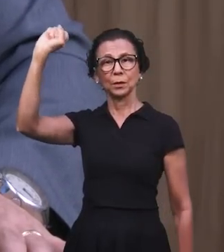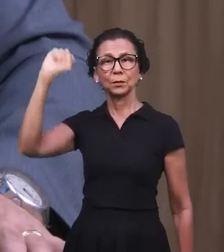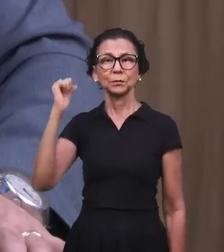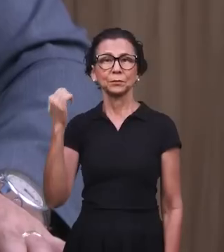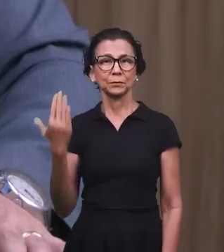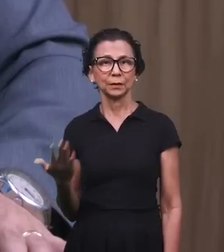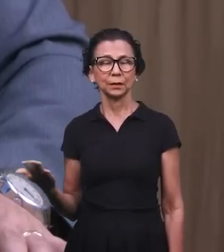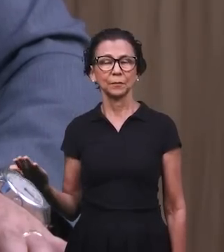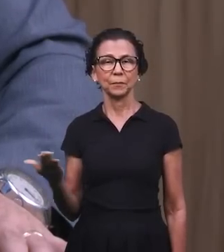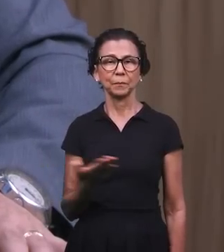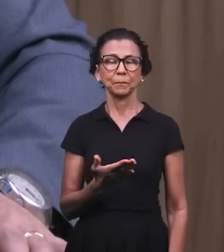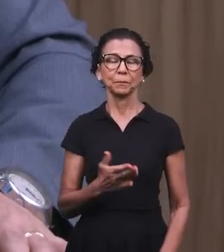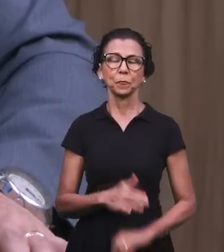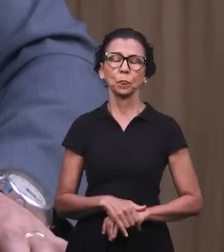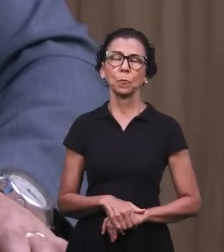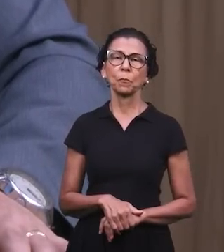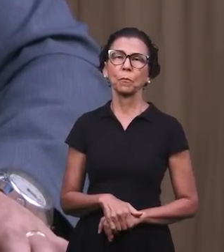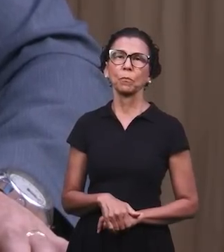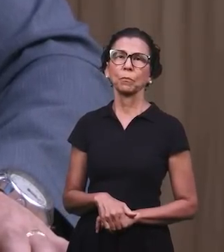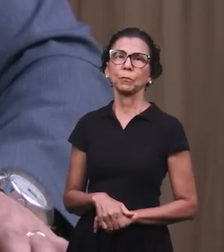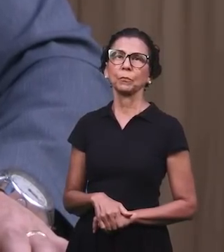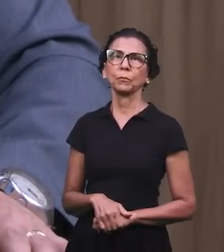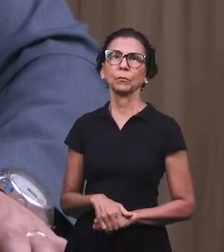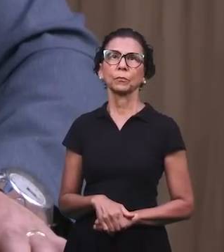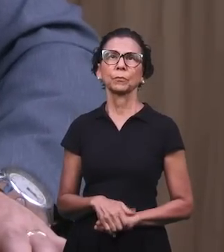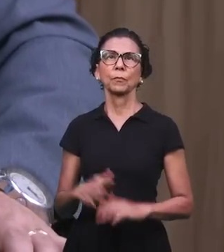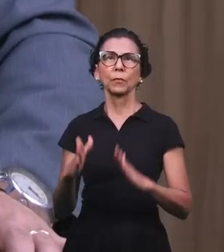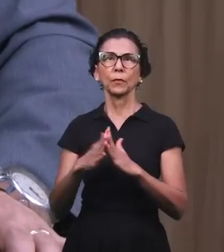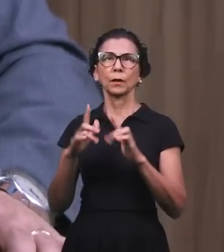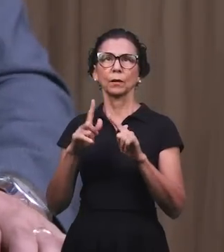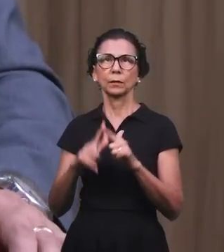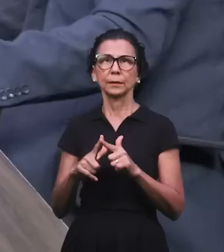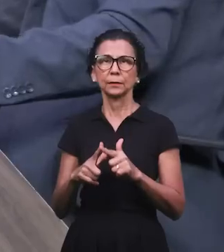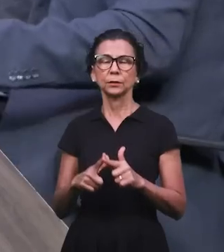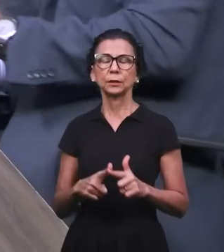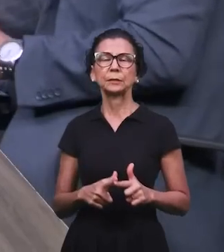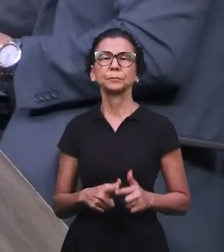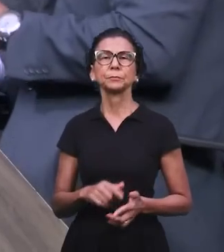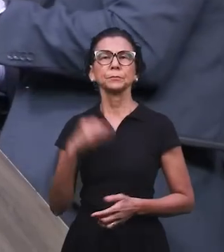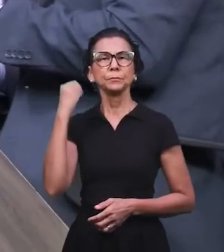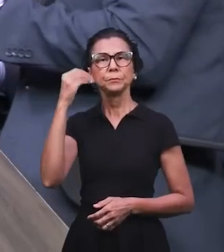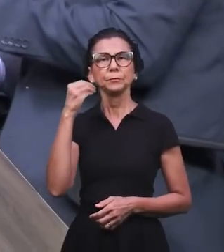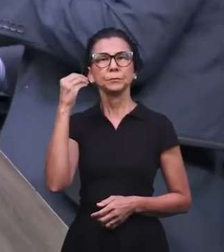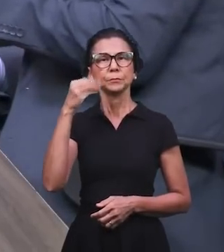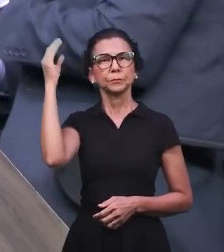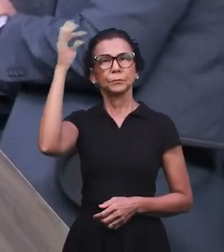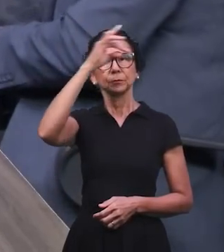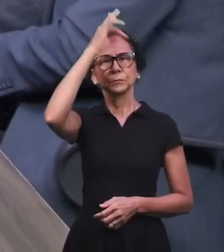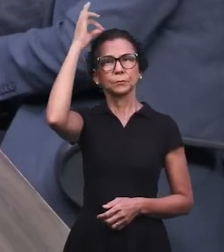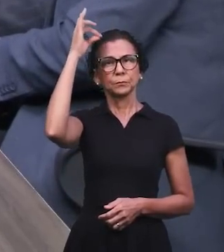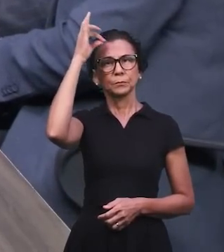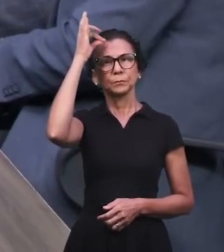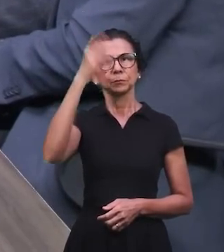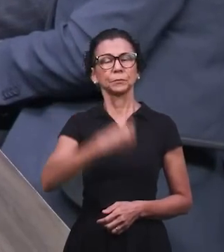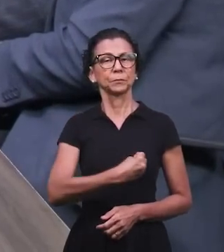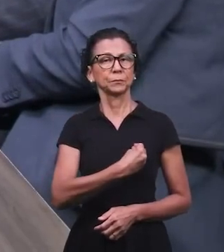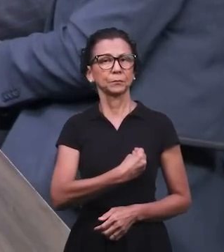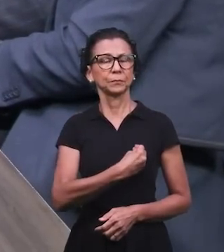ela vive essa experiência da presença do Espírito Santo. Glória a Jesus. Amém. Glória a E é interessante, está um texto lá